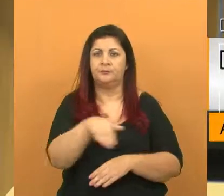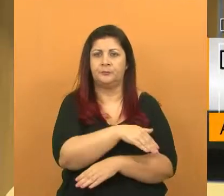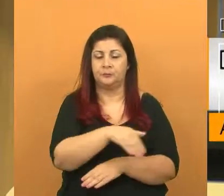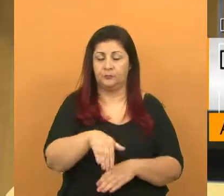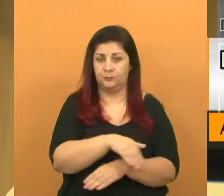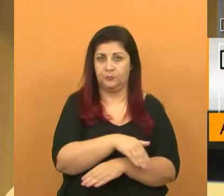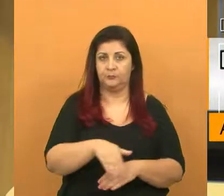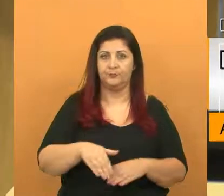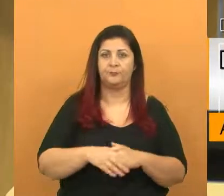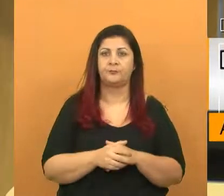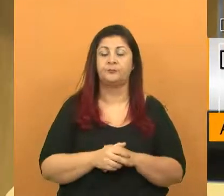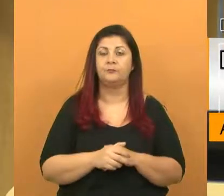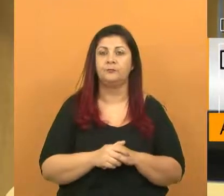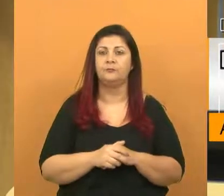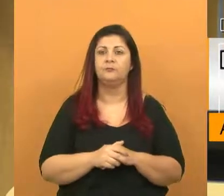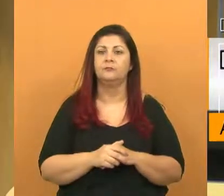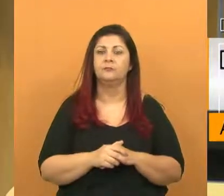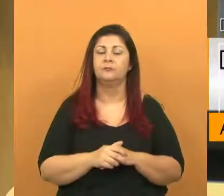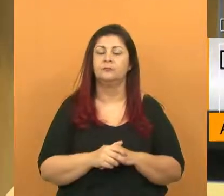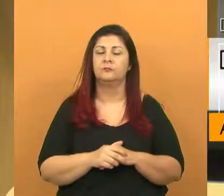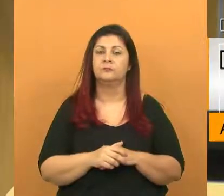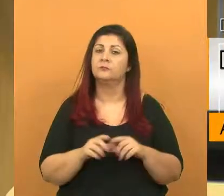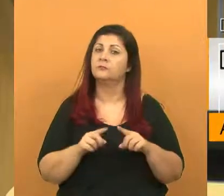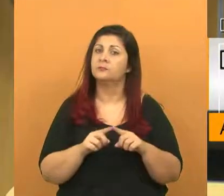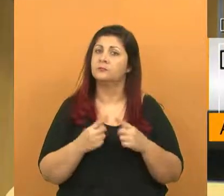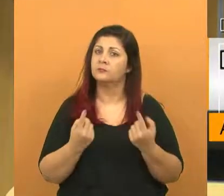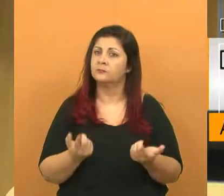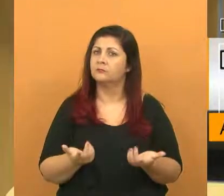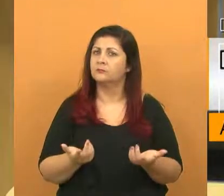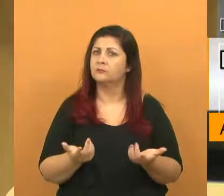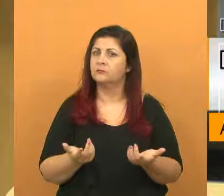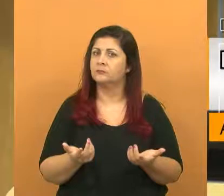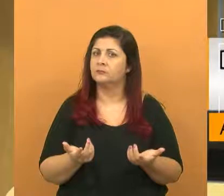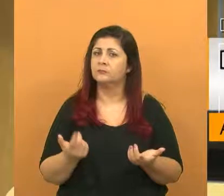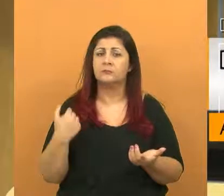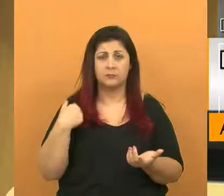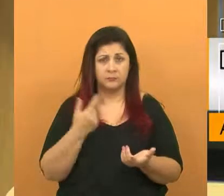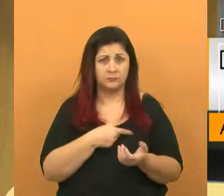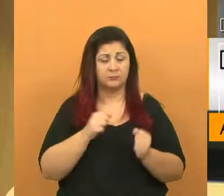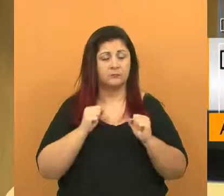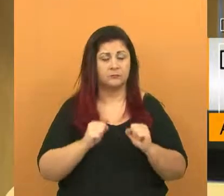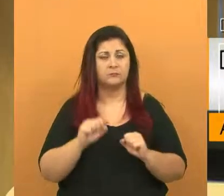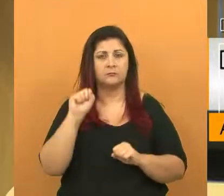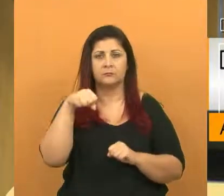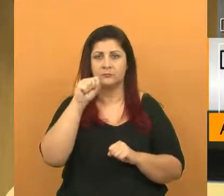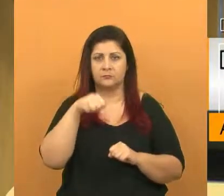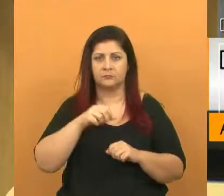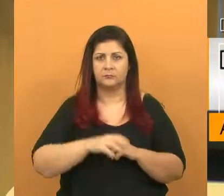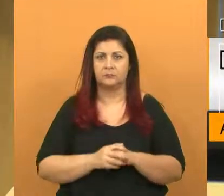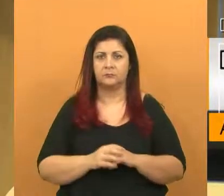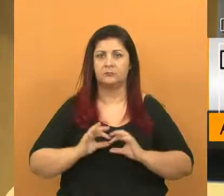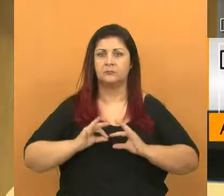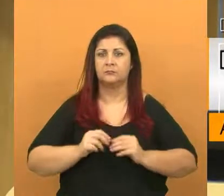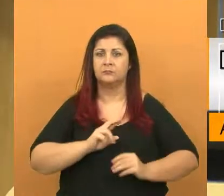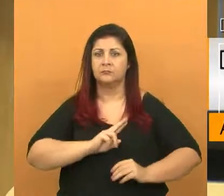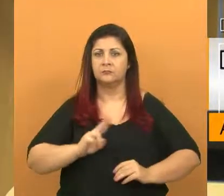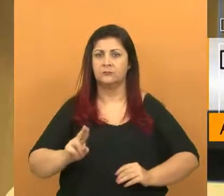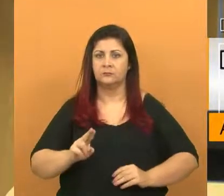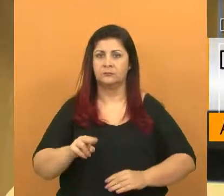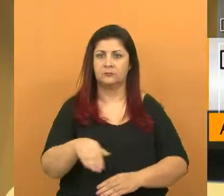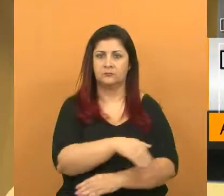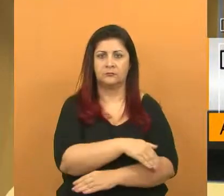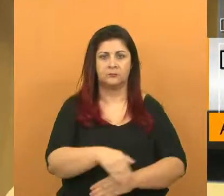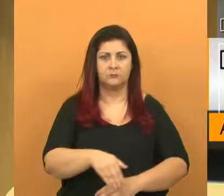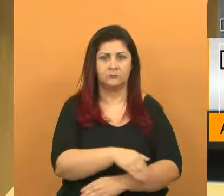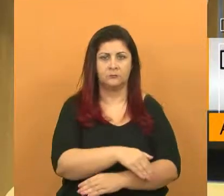projetos denominando logradouros mas é uma prerrogativa desta casa é todo toda a iluminação de ruas passa